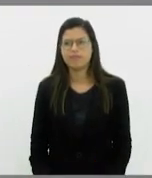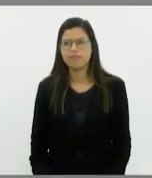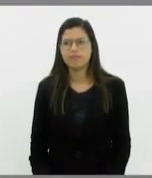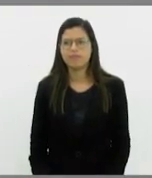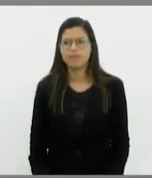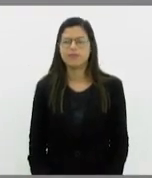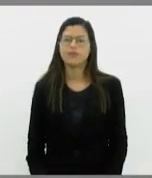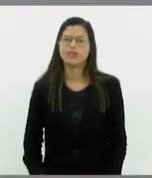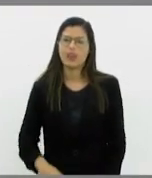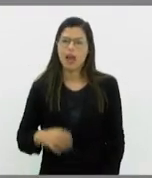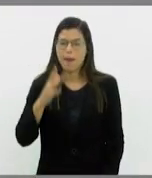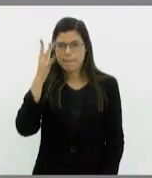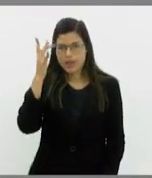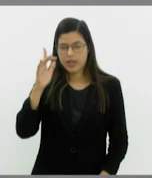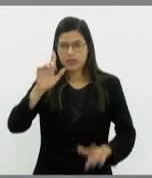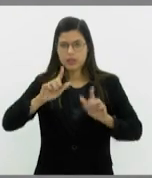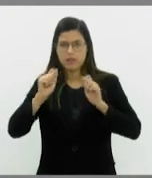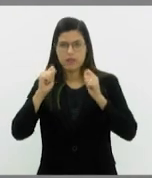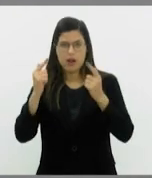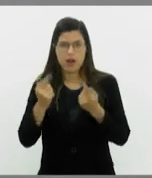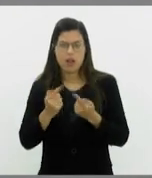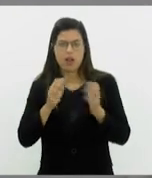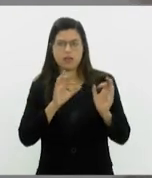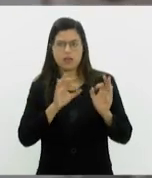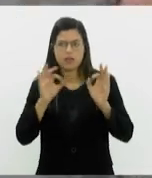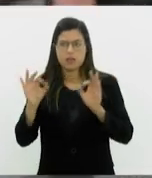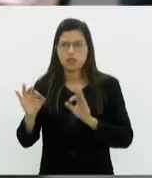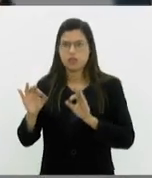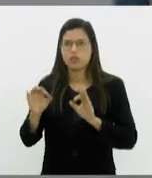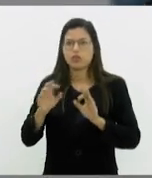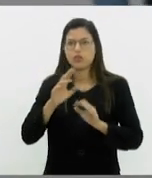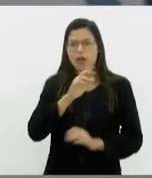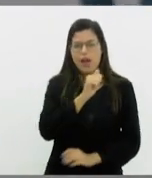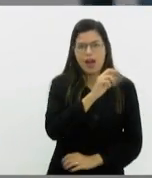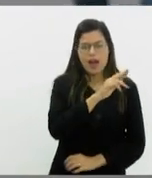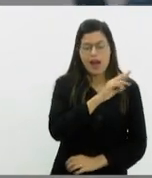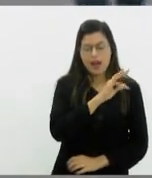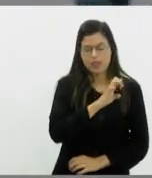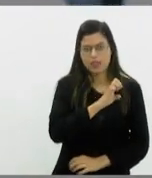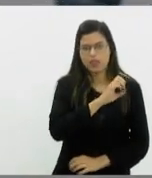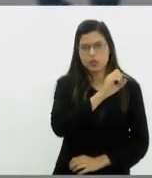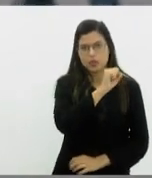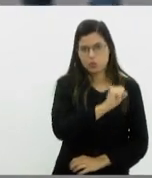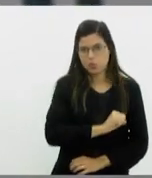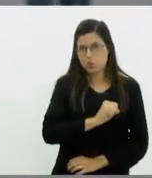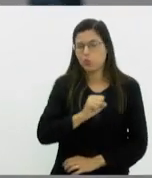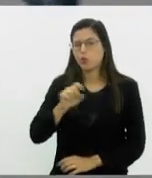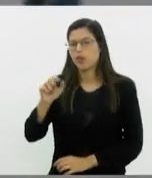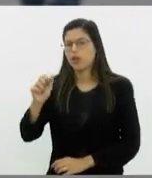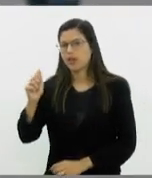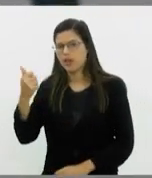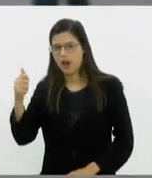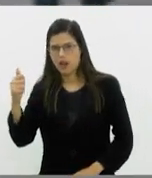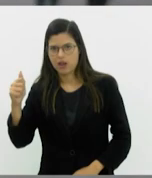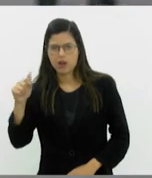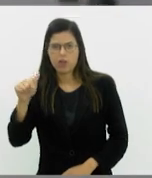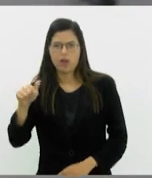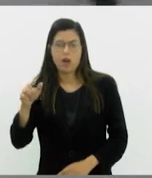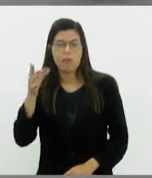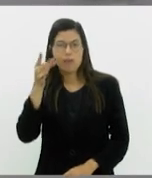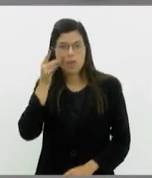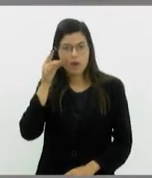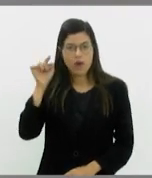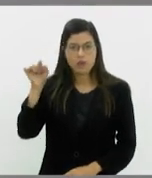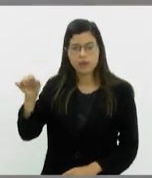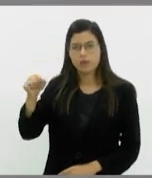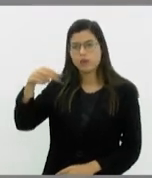É isso, Rui. Amanhã a TV Alerj transmite a partida entre Arte Sul e Araruama, ao vivo, direto do estádio Nivaldo Pereira, em